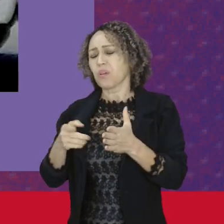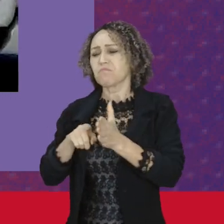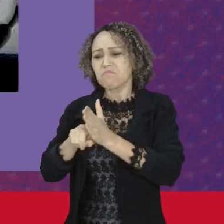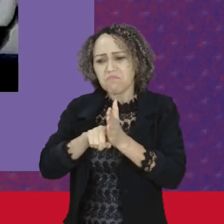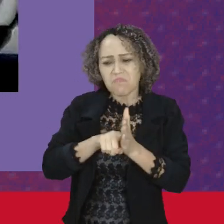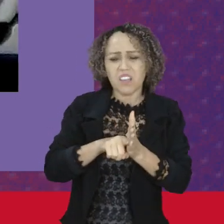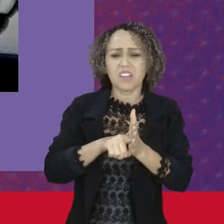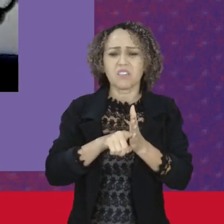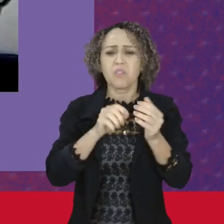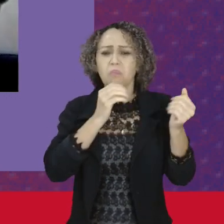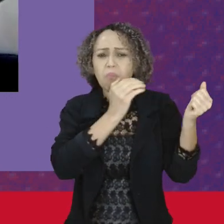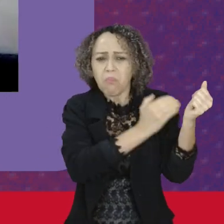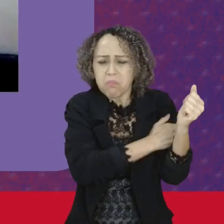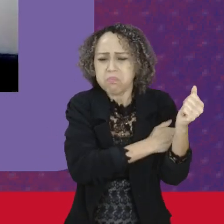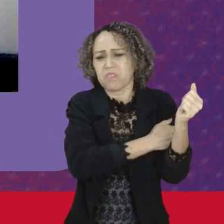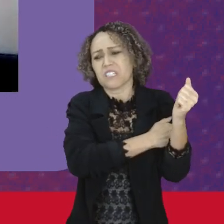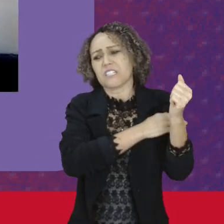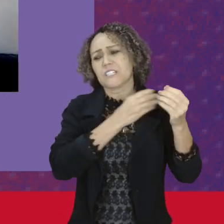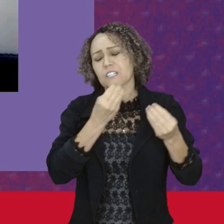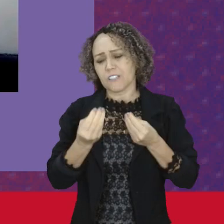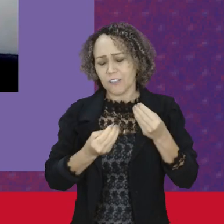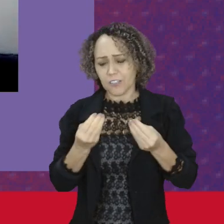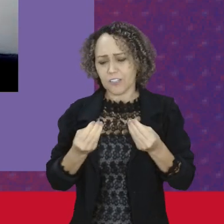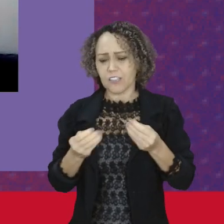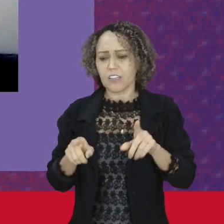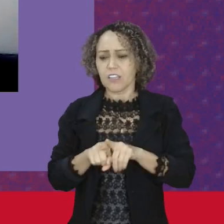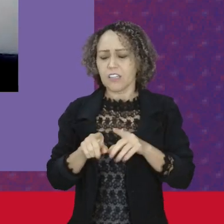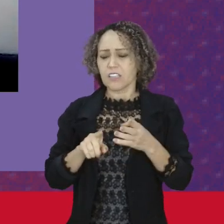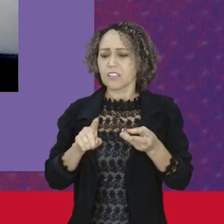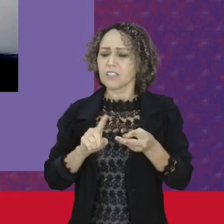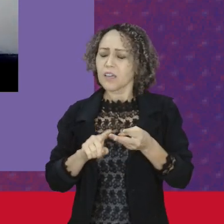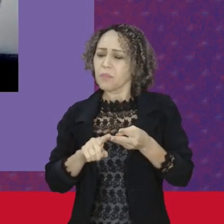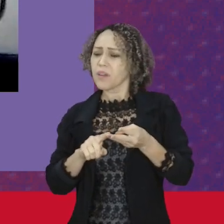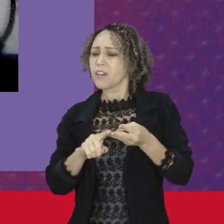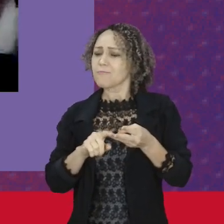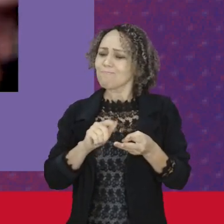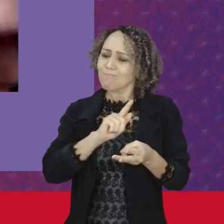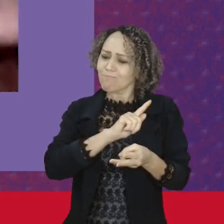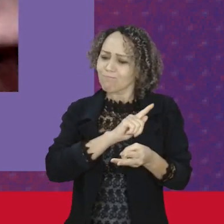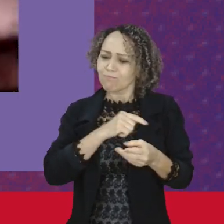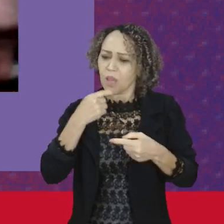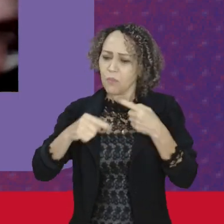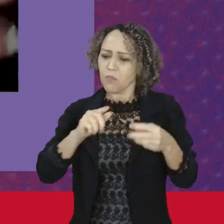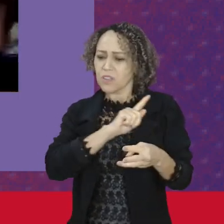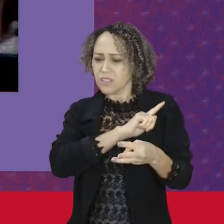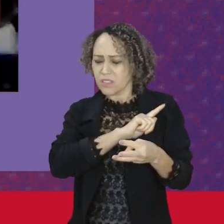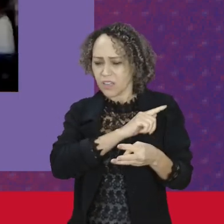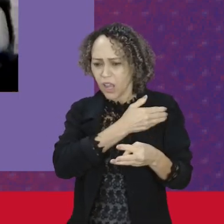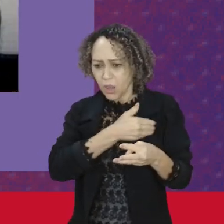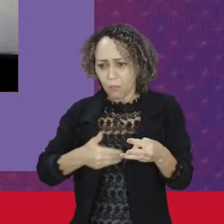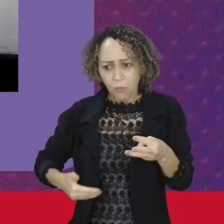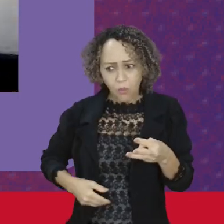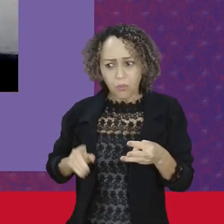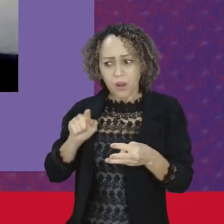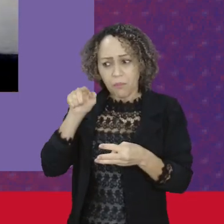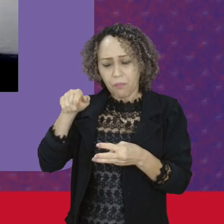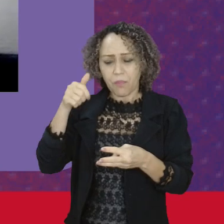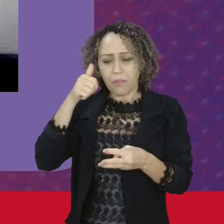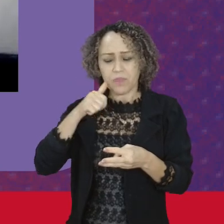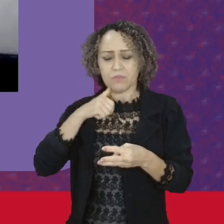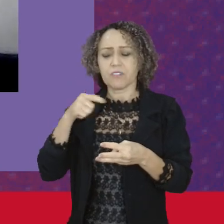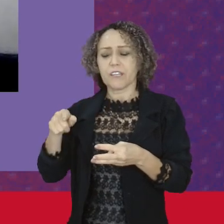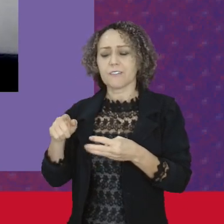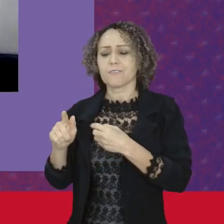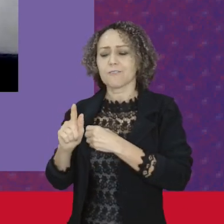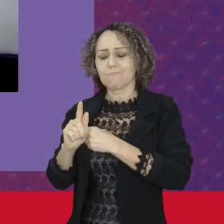também tentando ir um pouco de gestora nas políticas públicas para as mulheres, né? Então, eu acho que a coisa